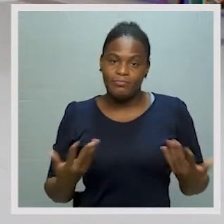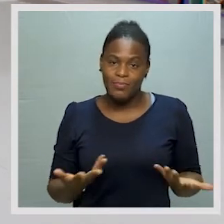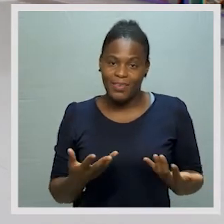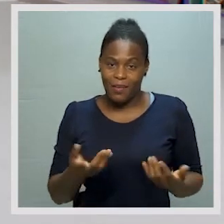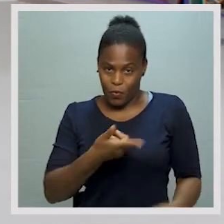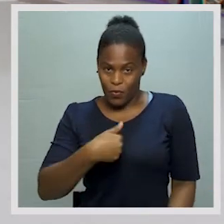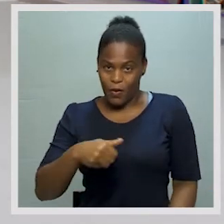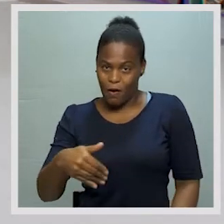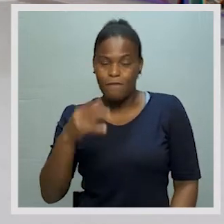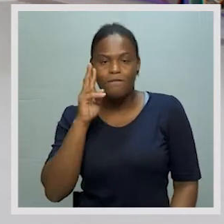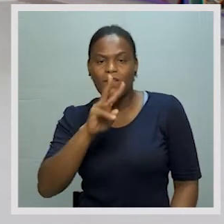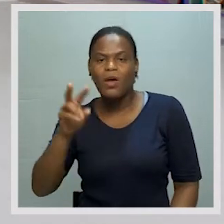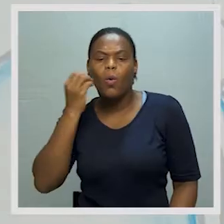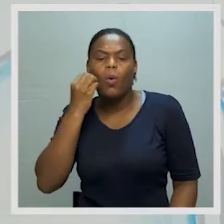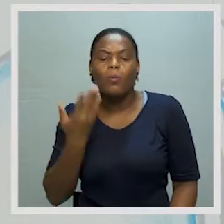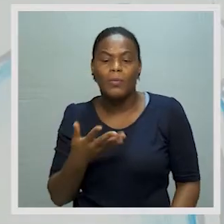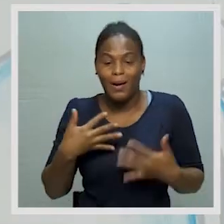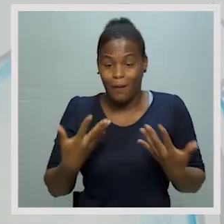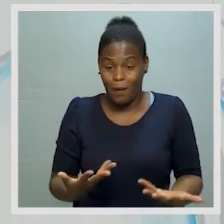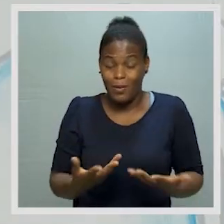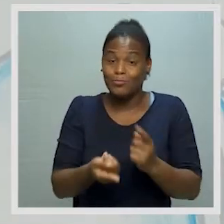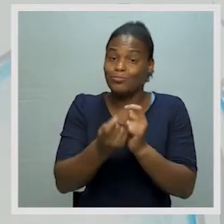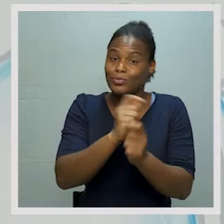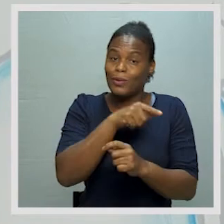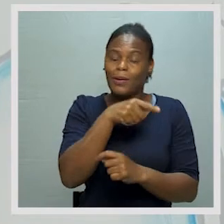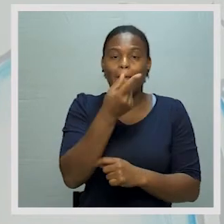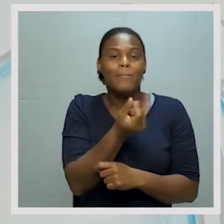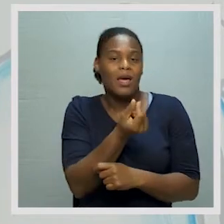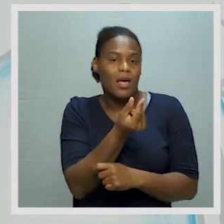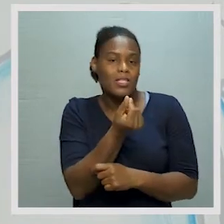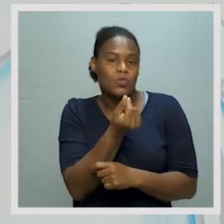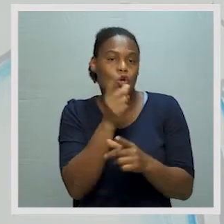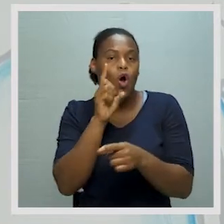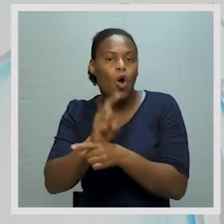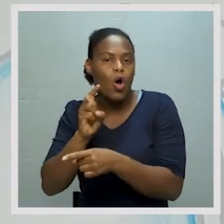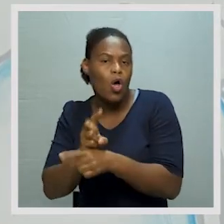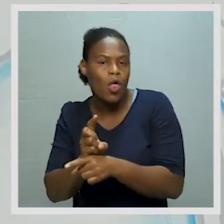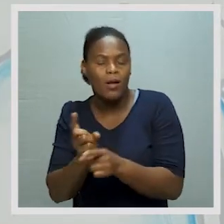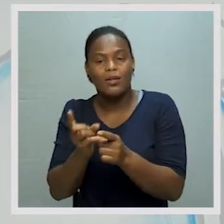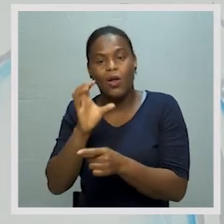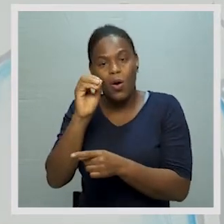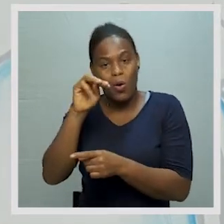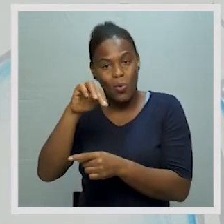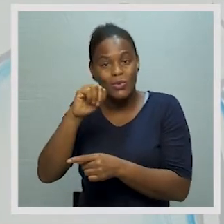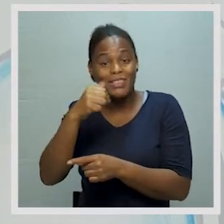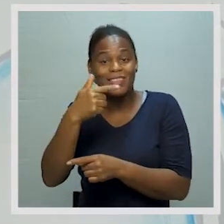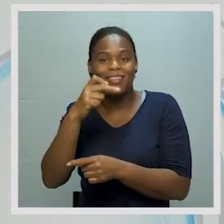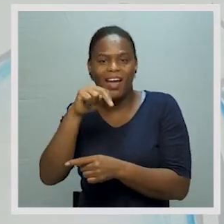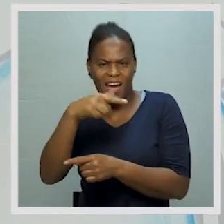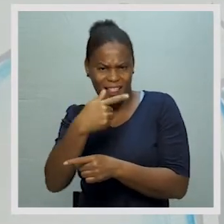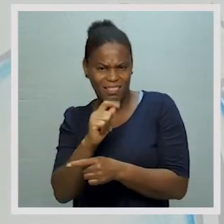Então, vamos ver como é que nós passamos de preços constantes a preços